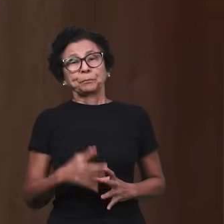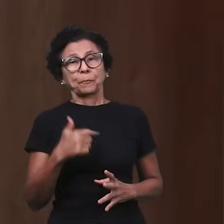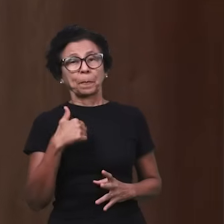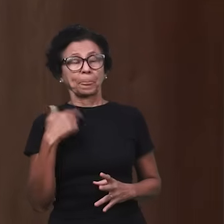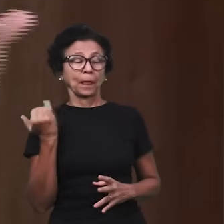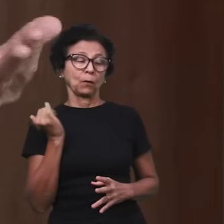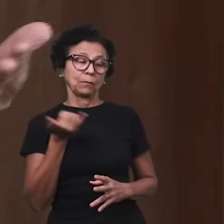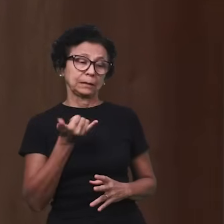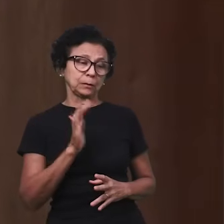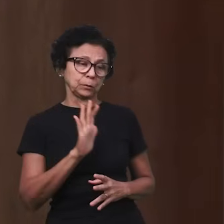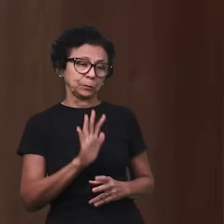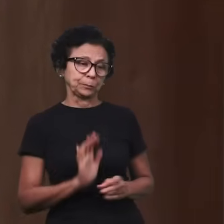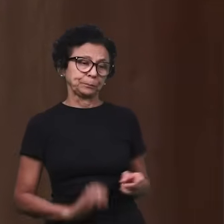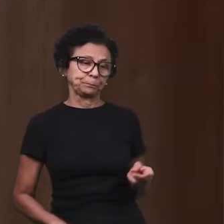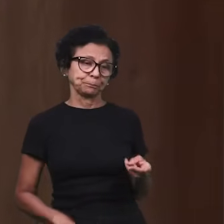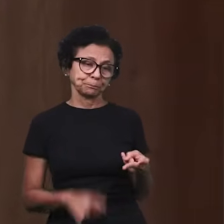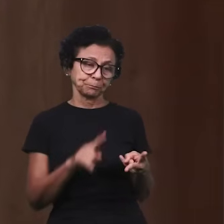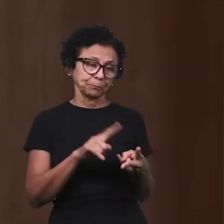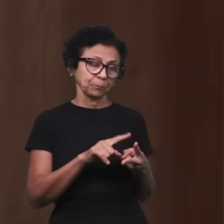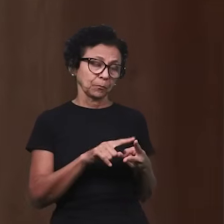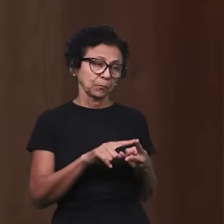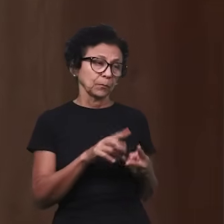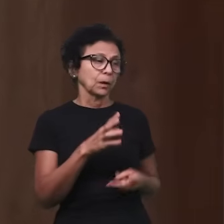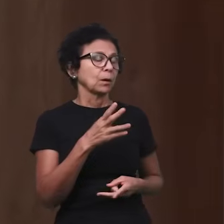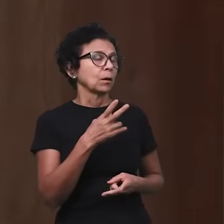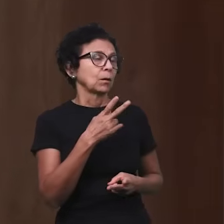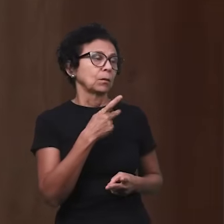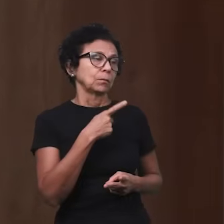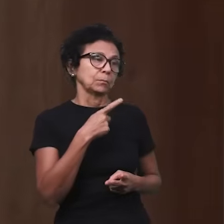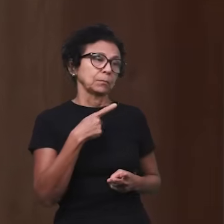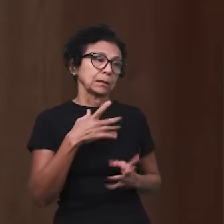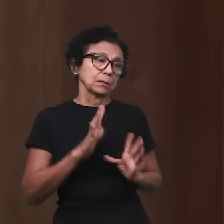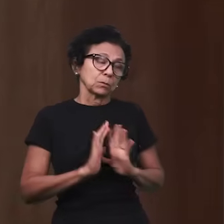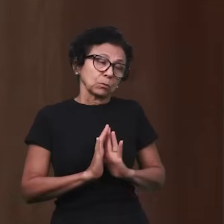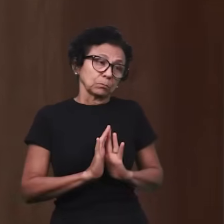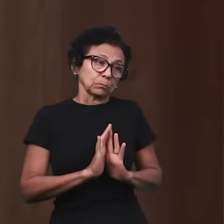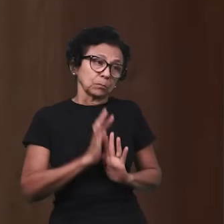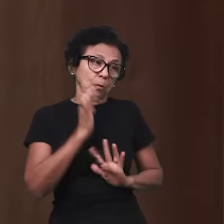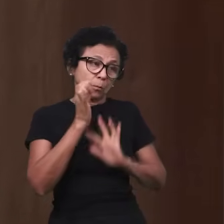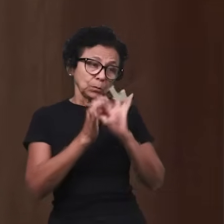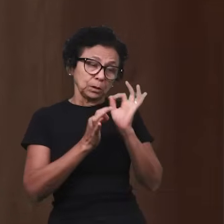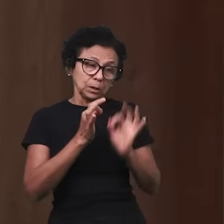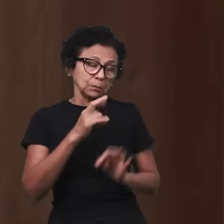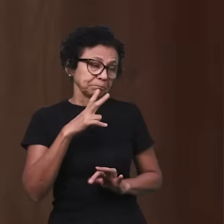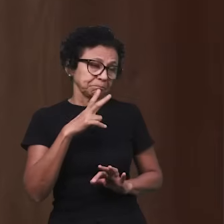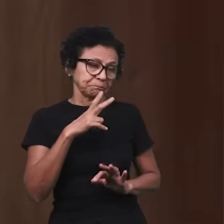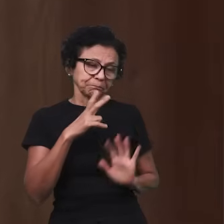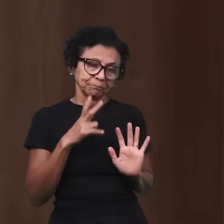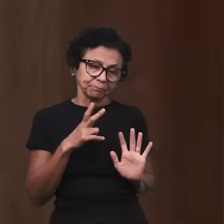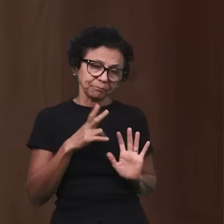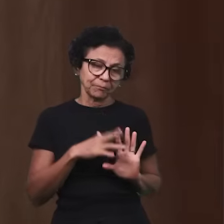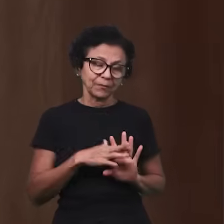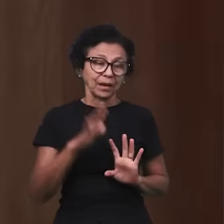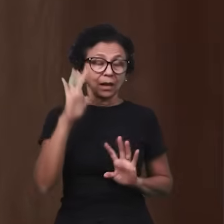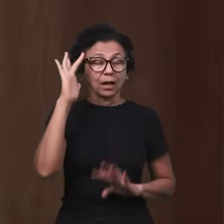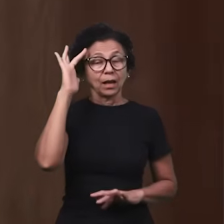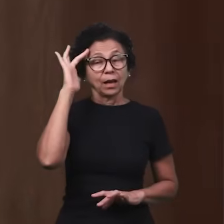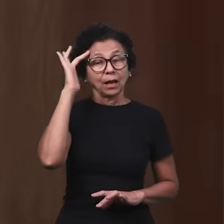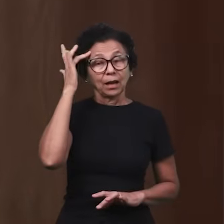olha, eu vou dar minha opinião. Eu falei para ele,